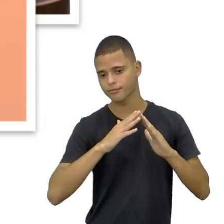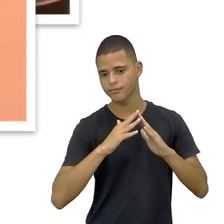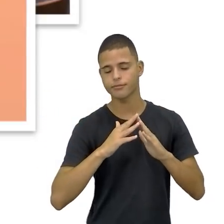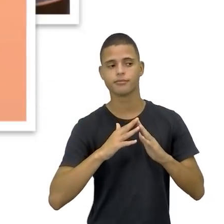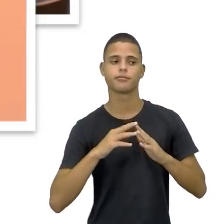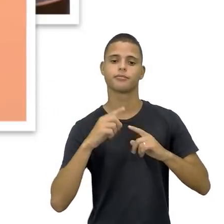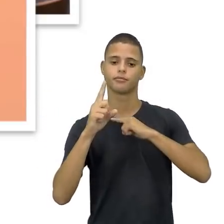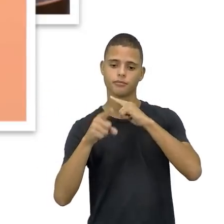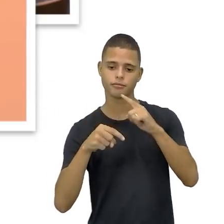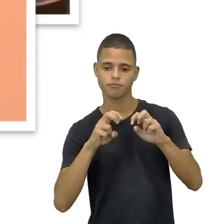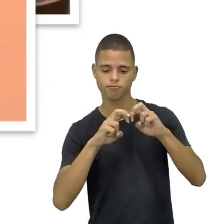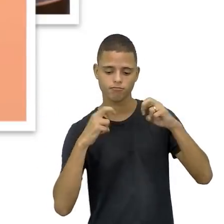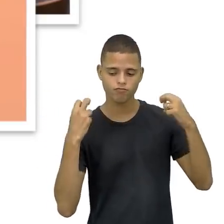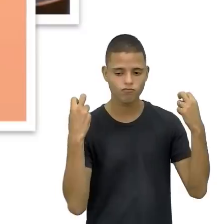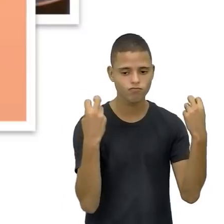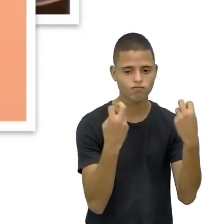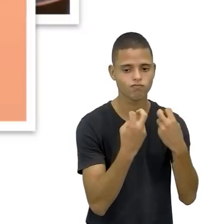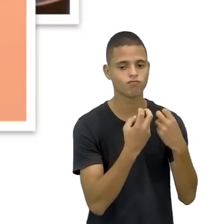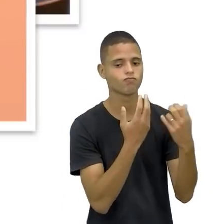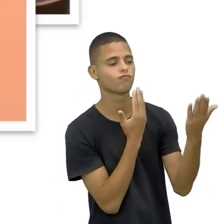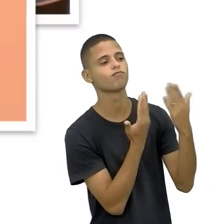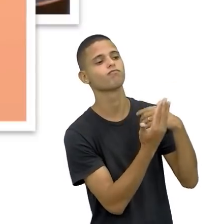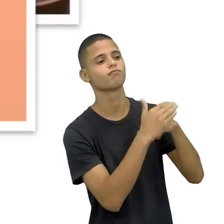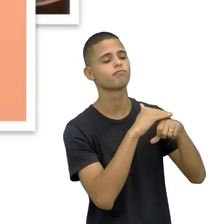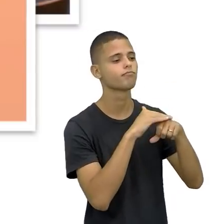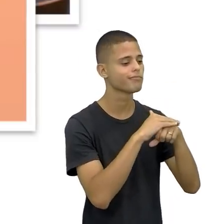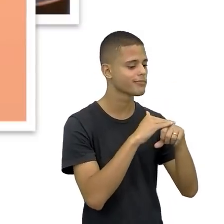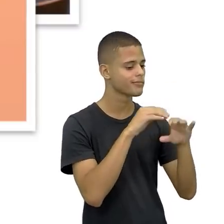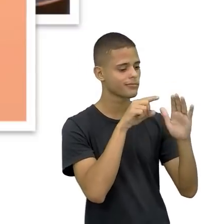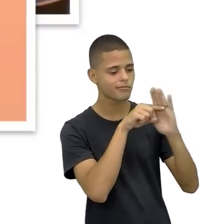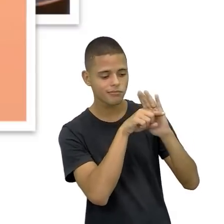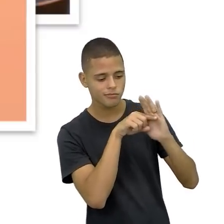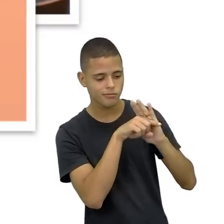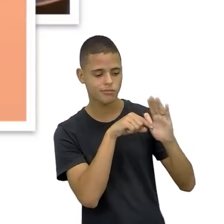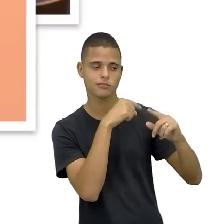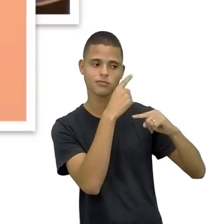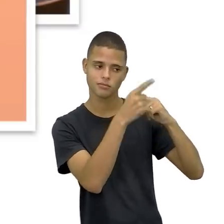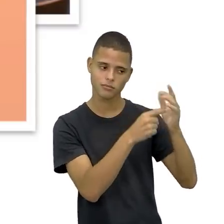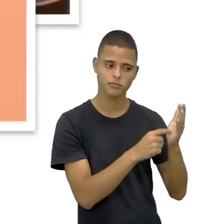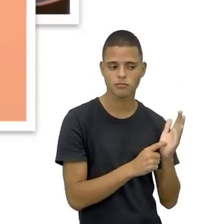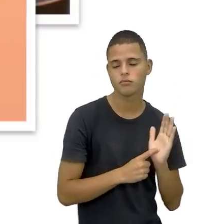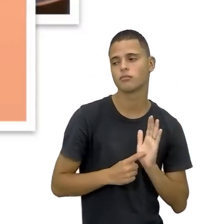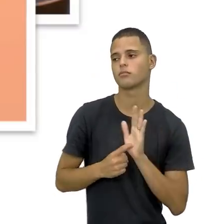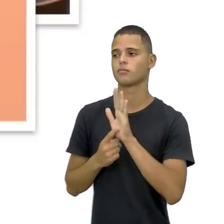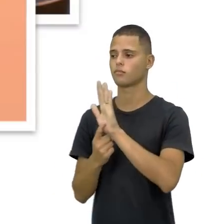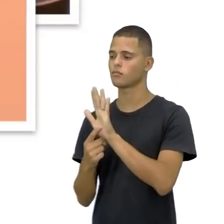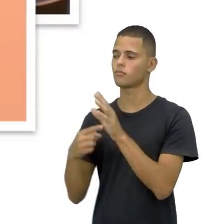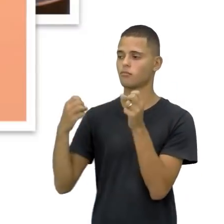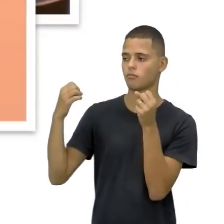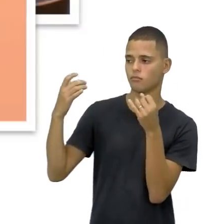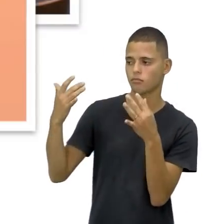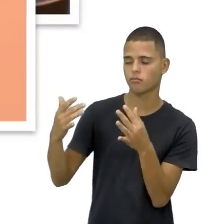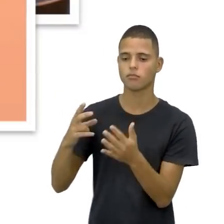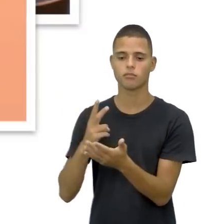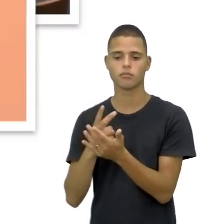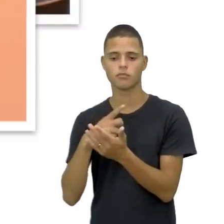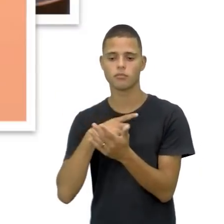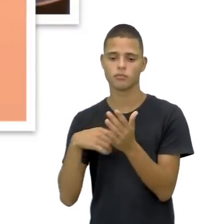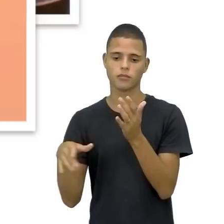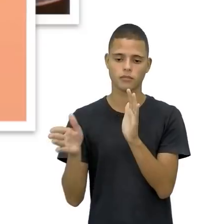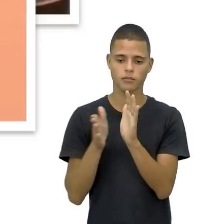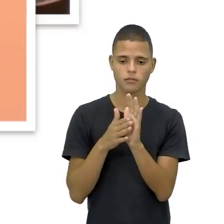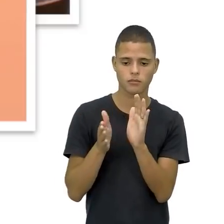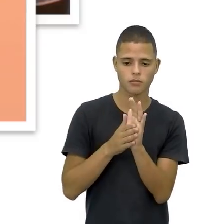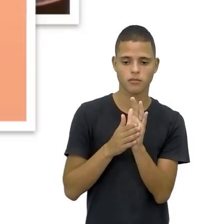os seus problemas reais, do mundo real, para que tragam, né, para dentro da escola, e aí tenham propostas, sempre com propostas